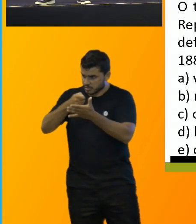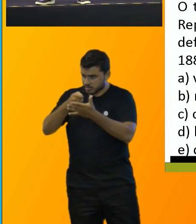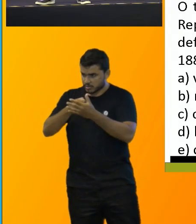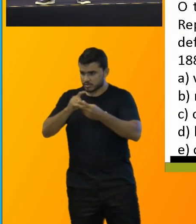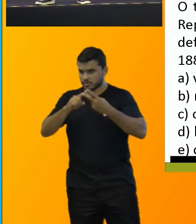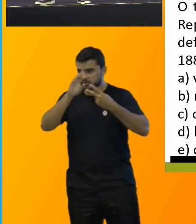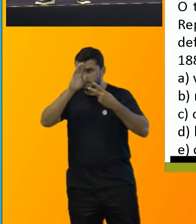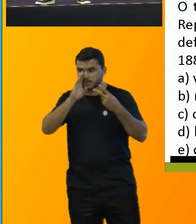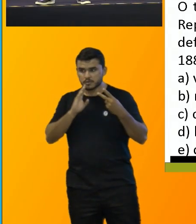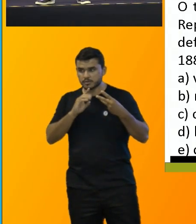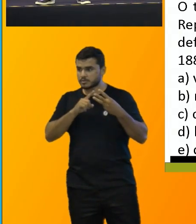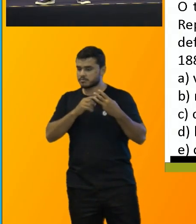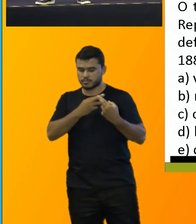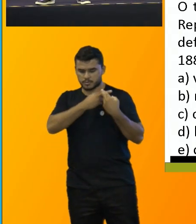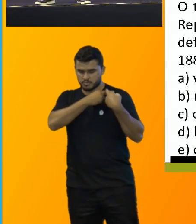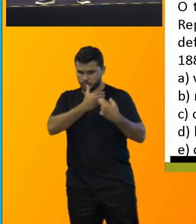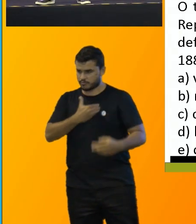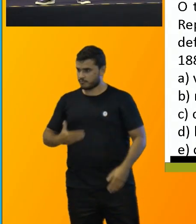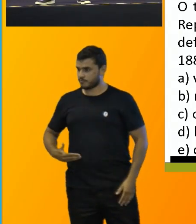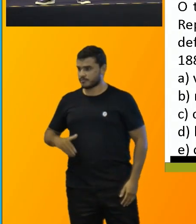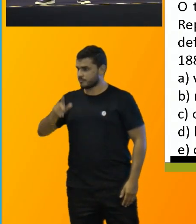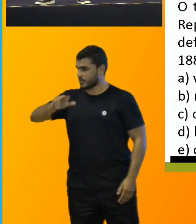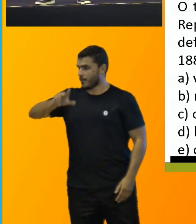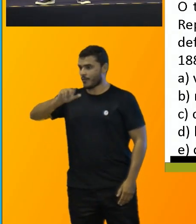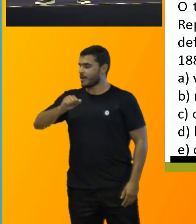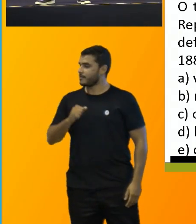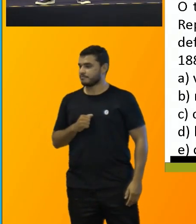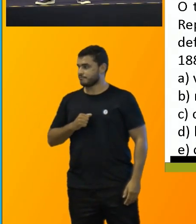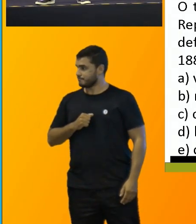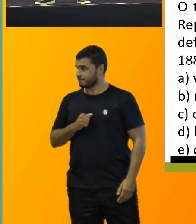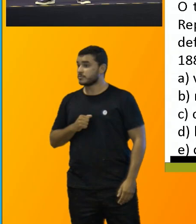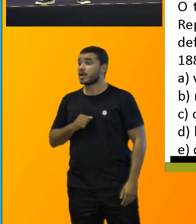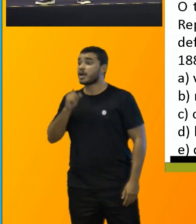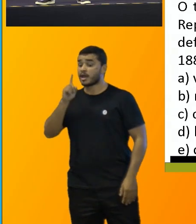gratuito e responsabilidade do Estado. Não era.